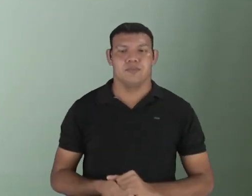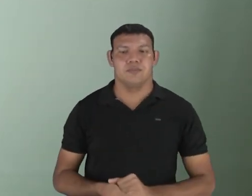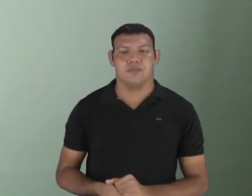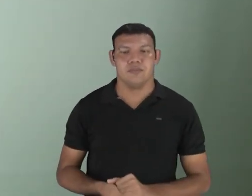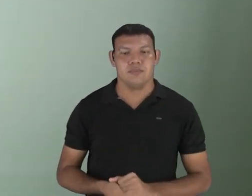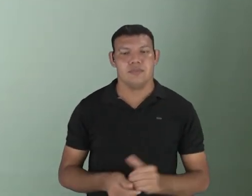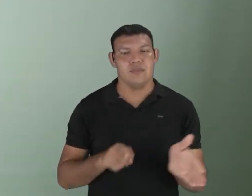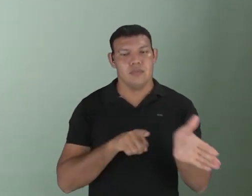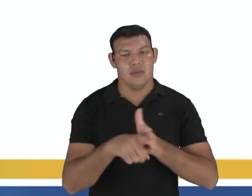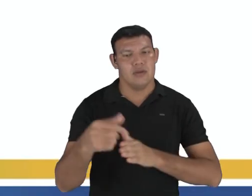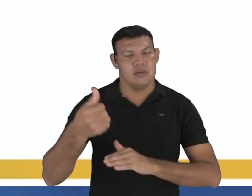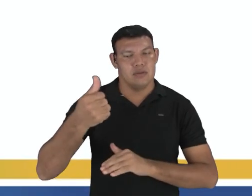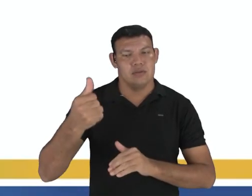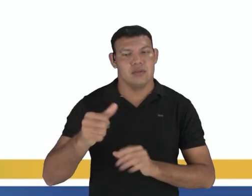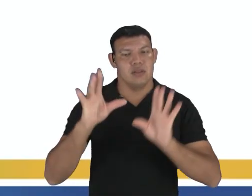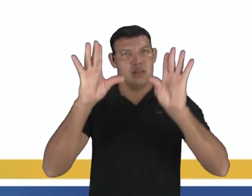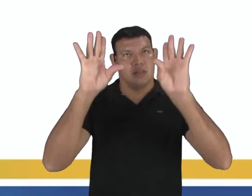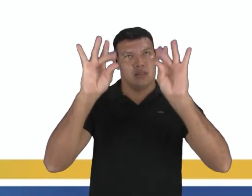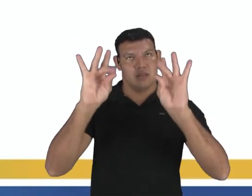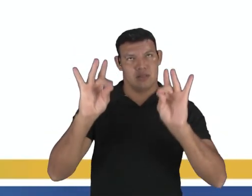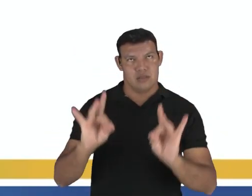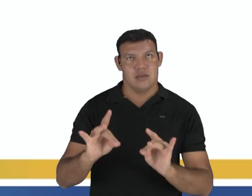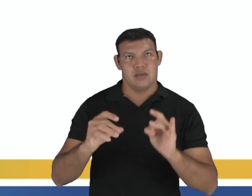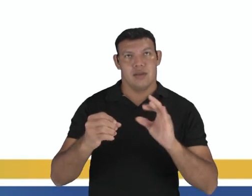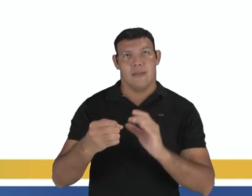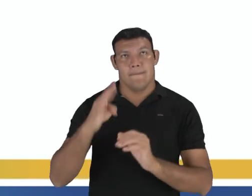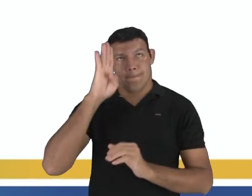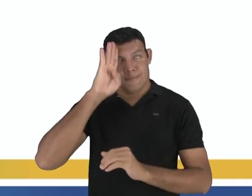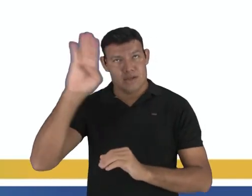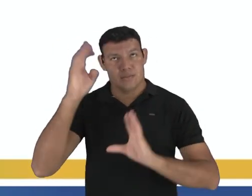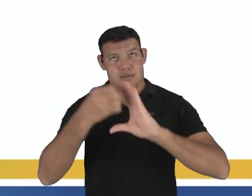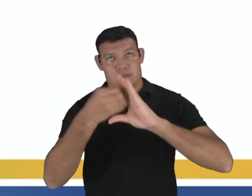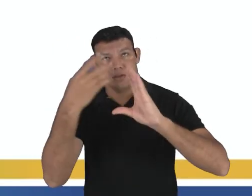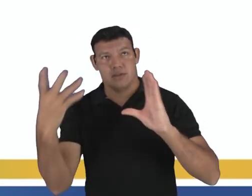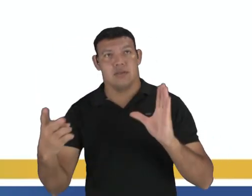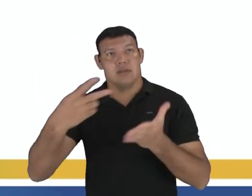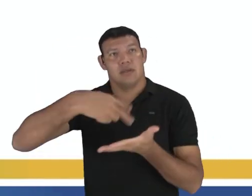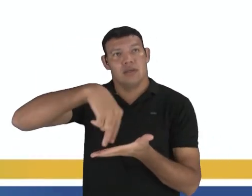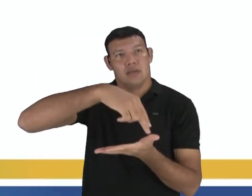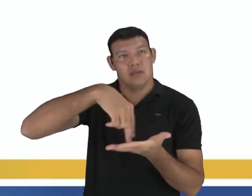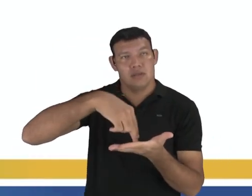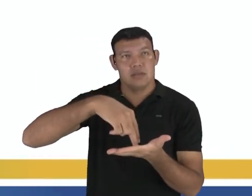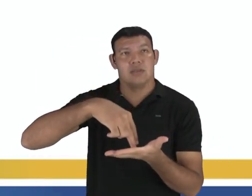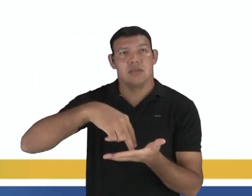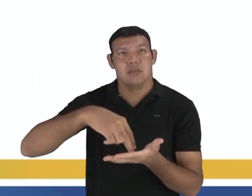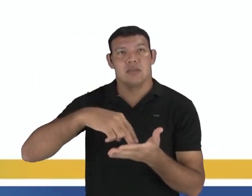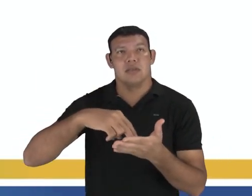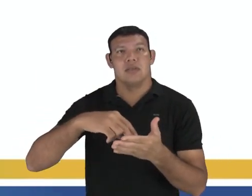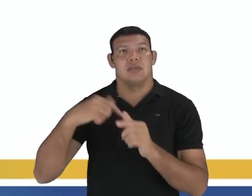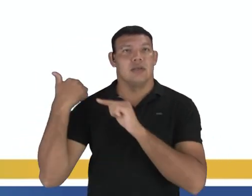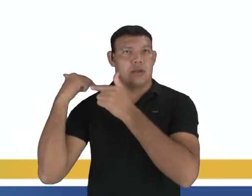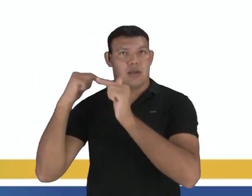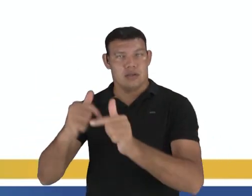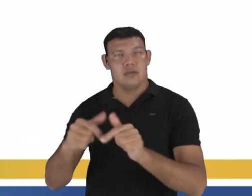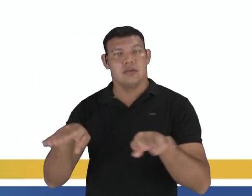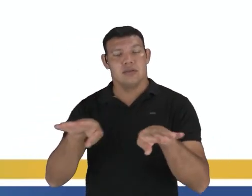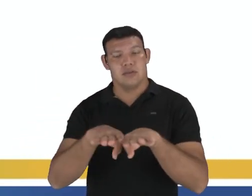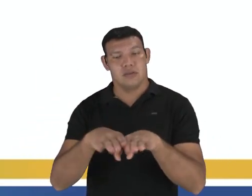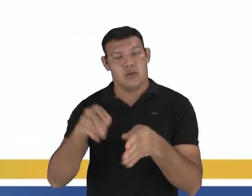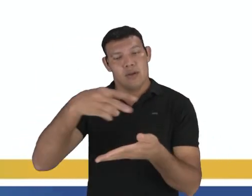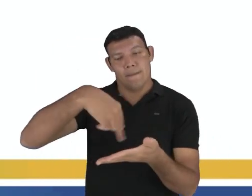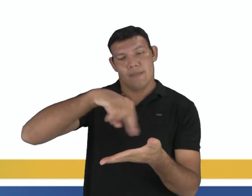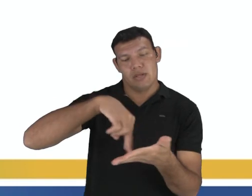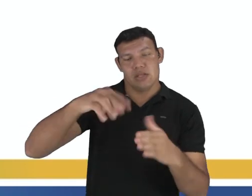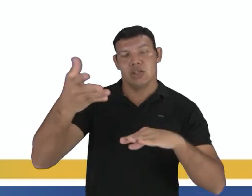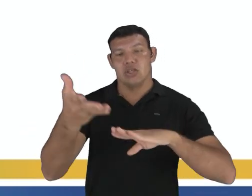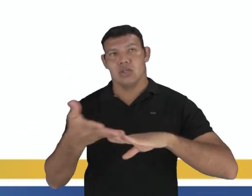vamos para o exercitando de hoje? Primeiro, descreva as principais características da dança clássica e da